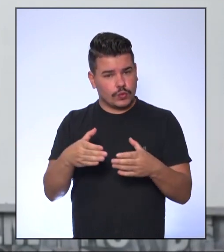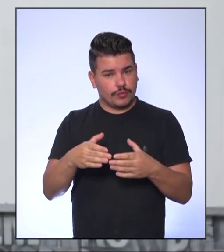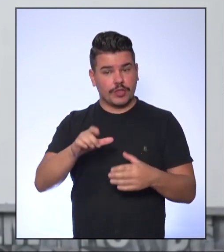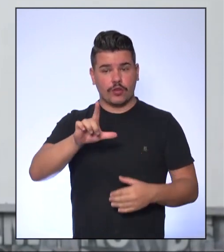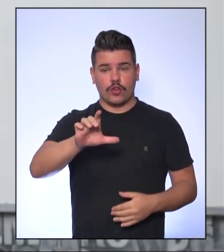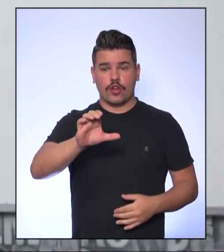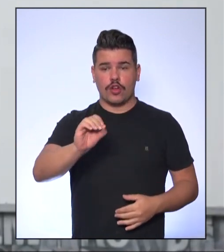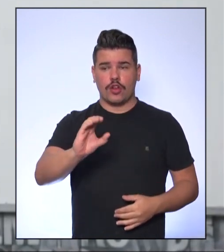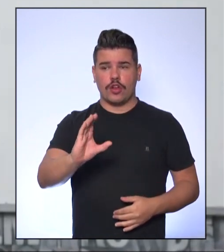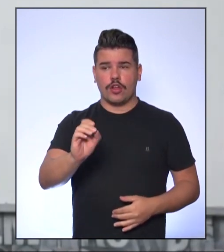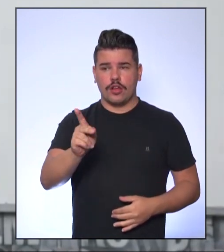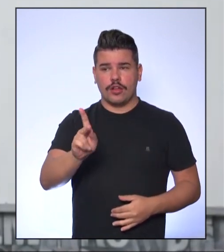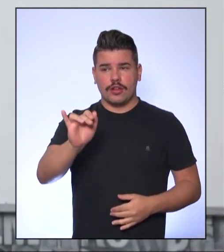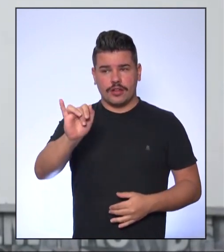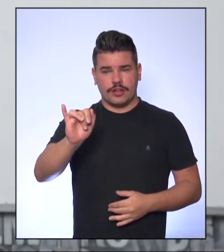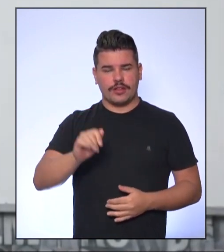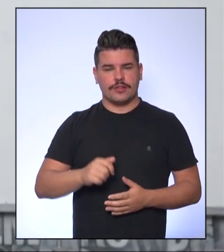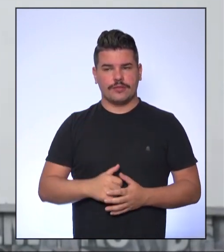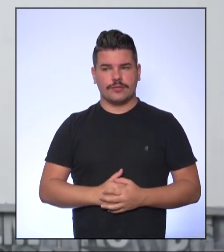jogar ele